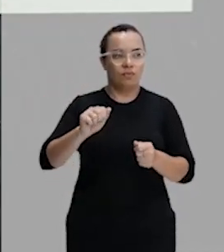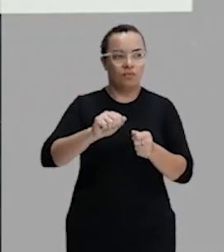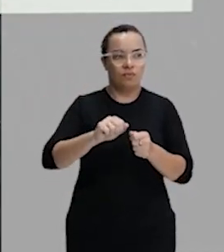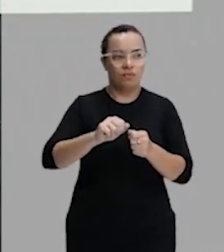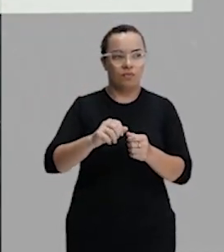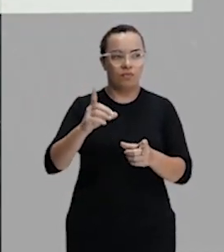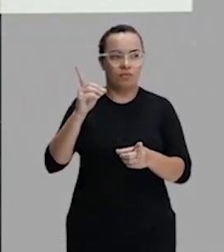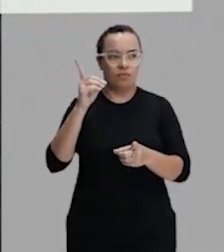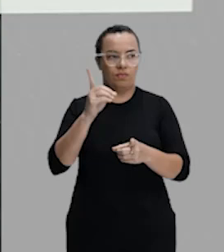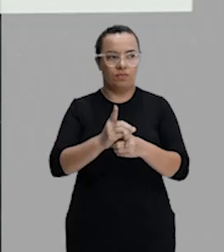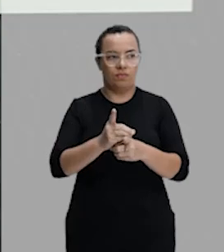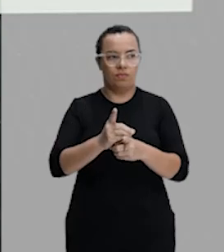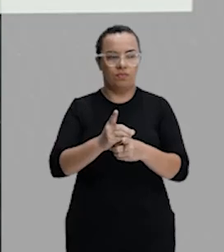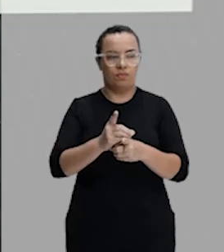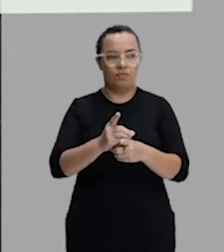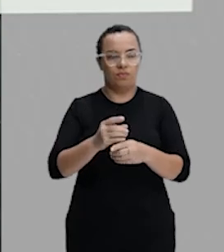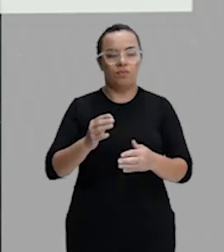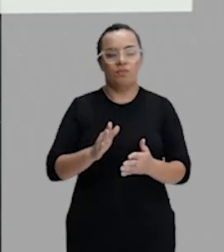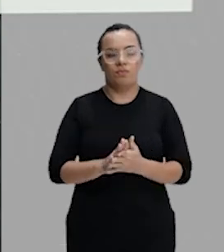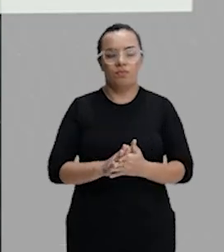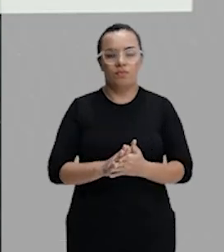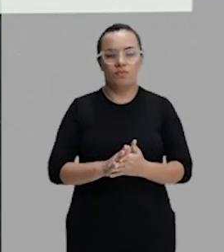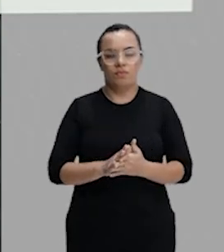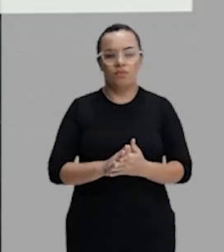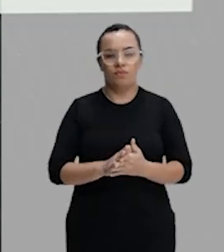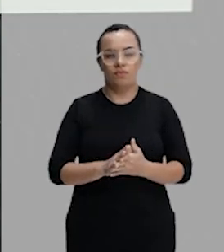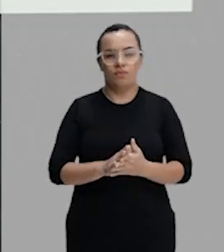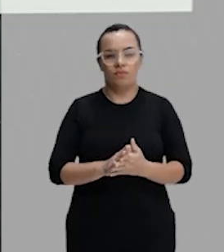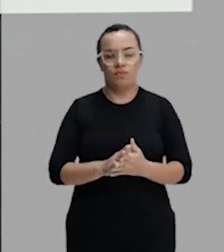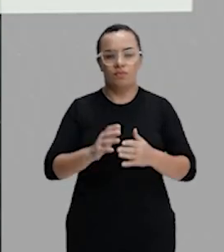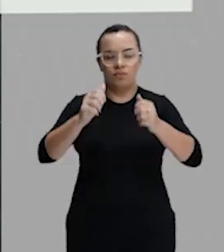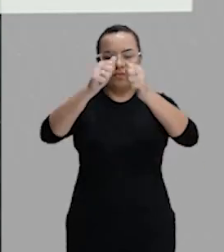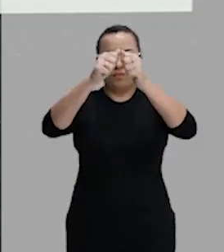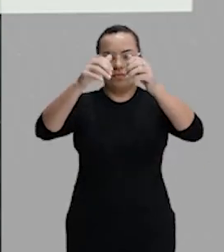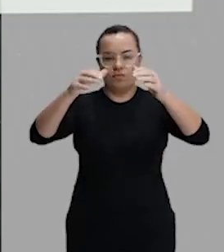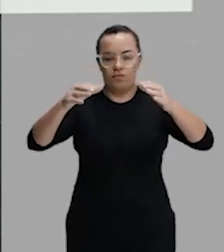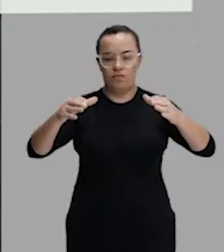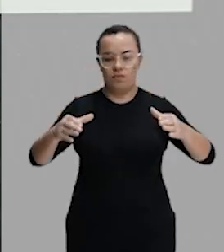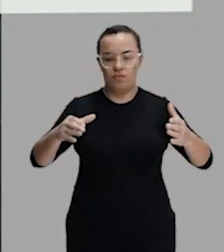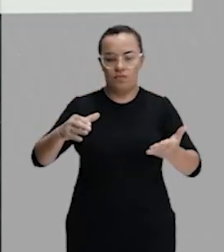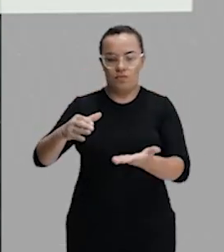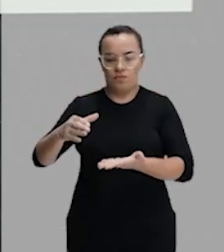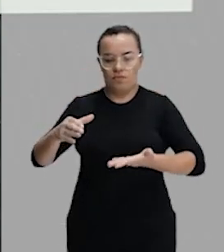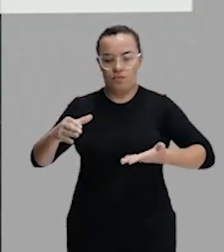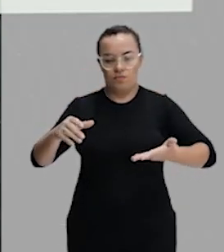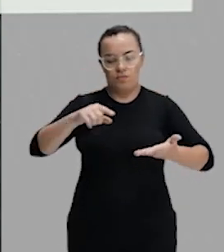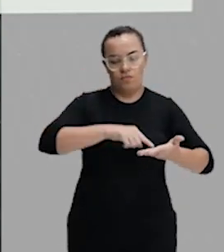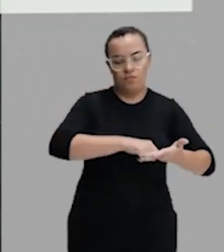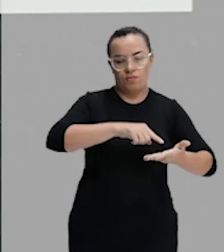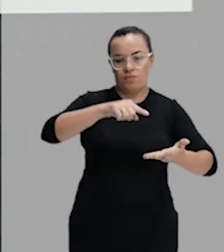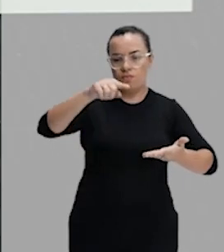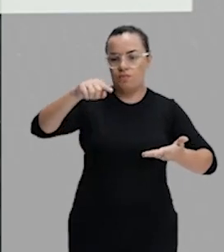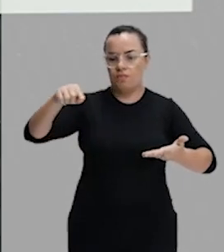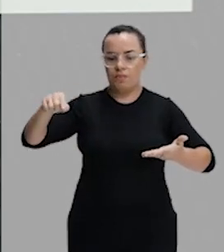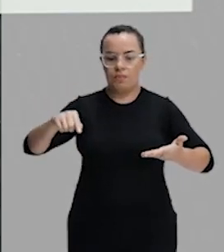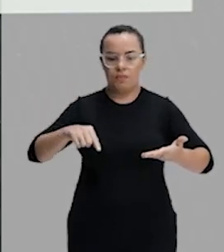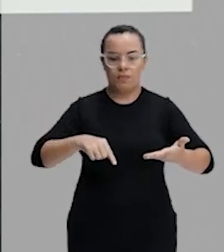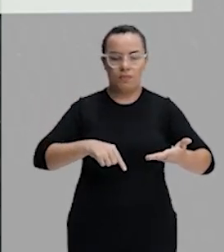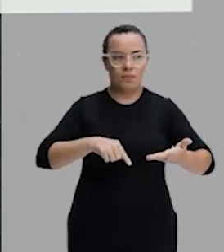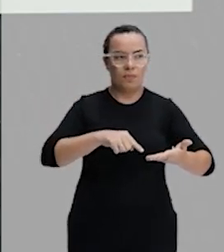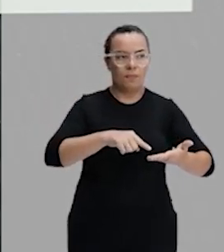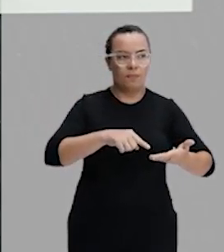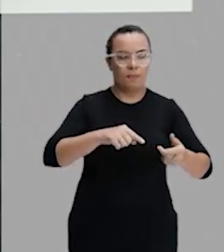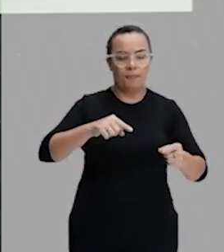aqui uma seção. Ó. Perceba que foi formada uma seção. Ó. E essa seção aqui formada, ó, que nós temos uma